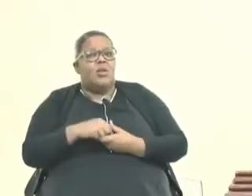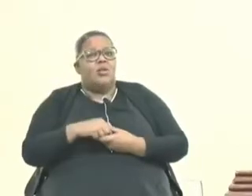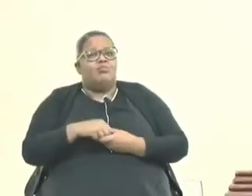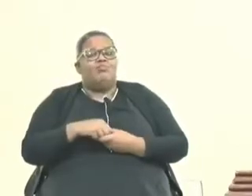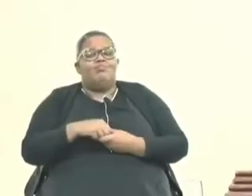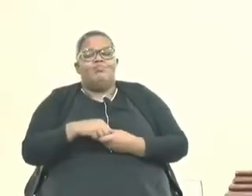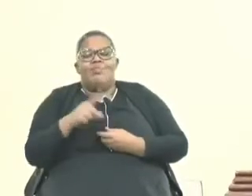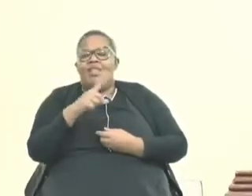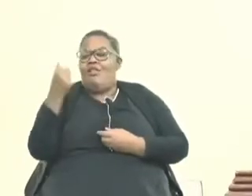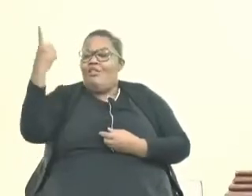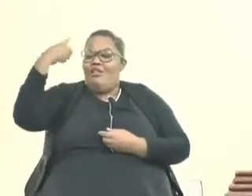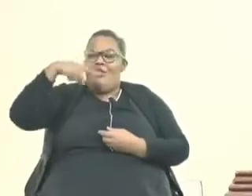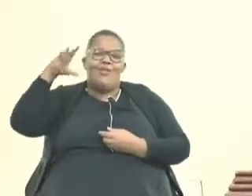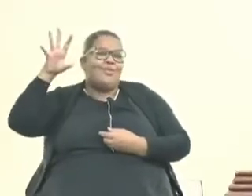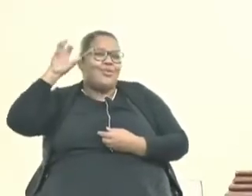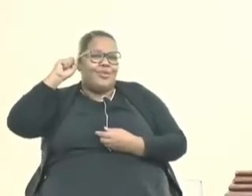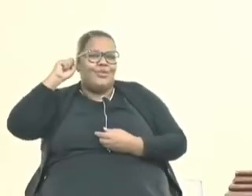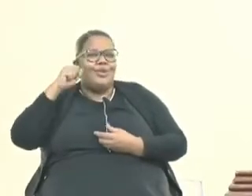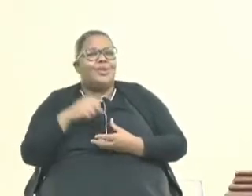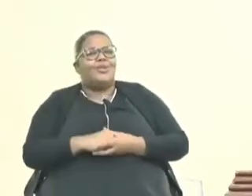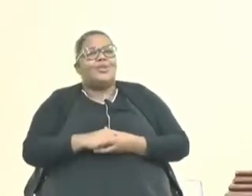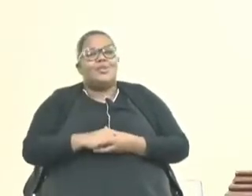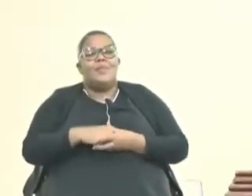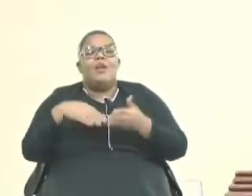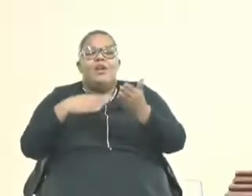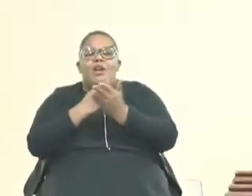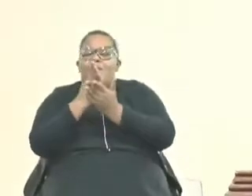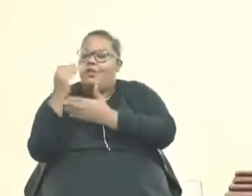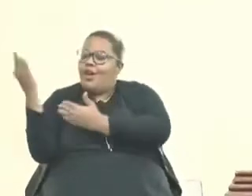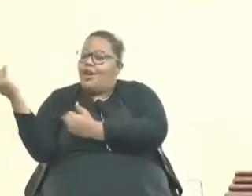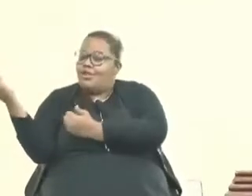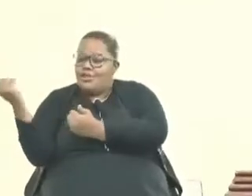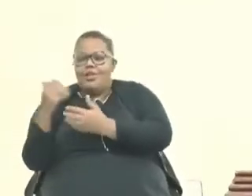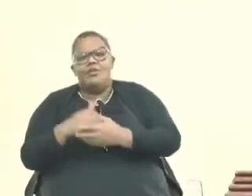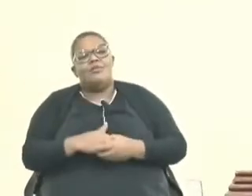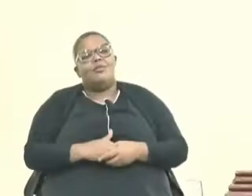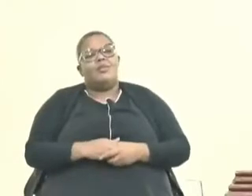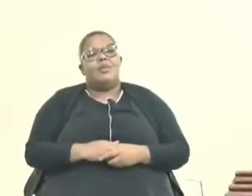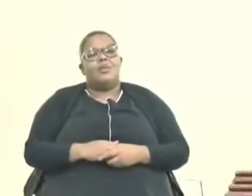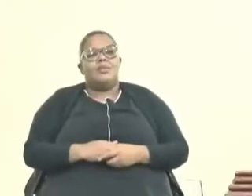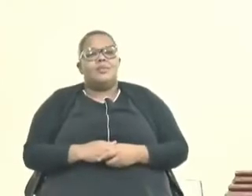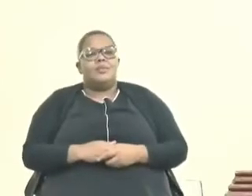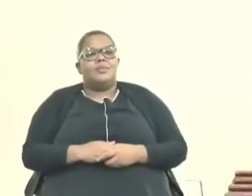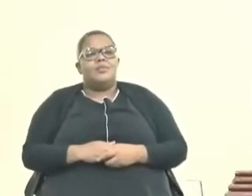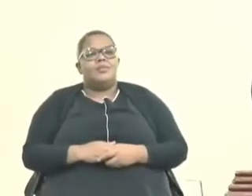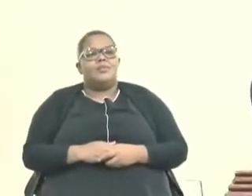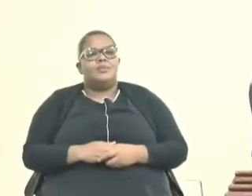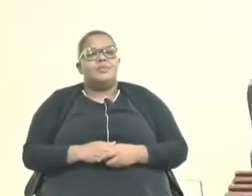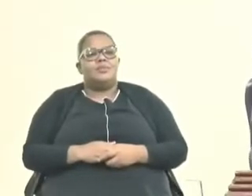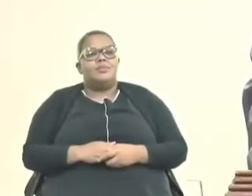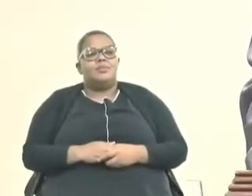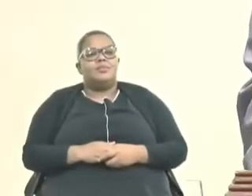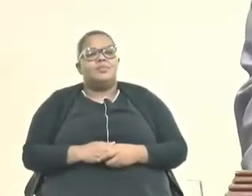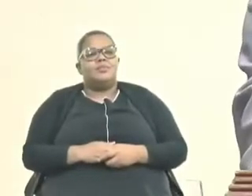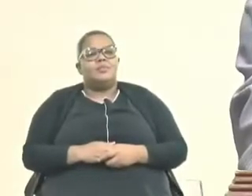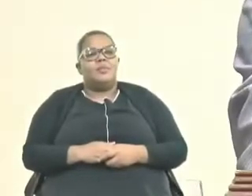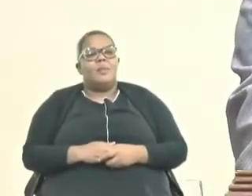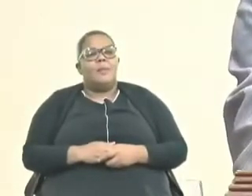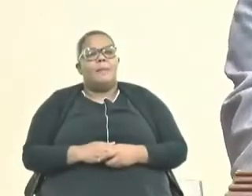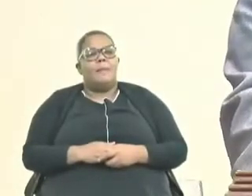ter com Samuel é mas eu gostaria que você prestasse atenção o que linda